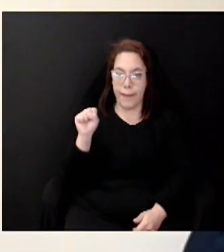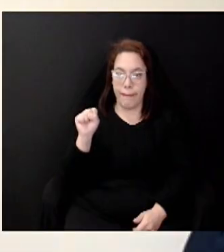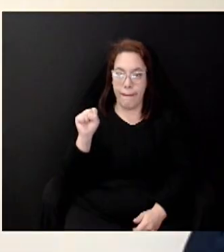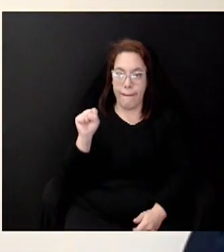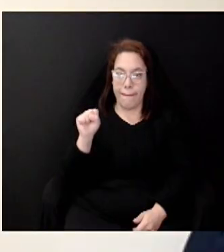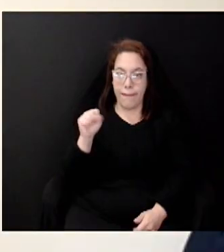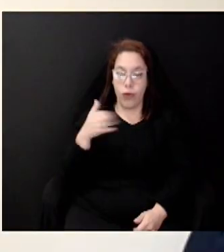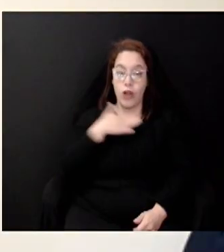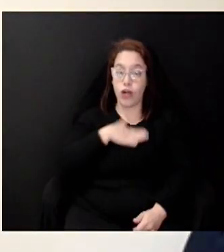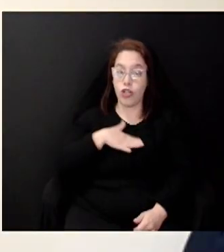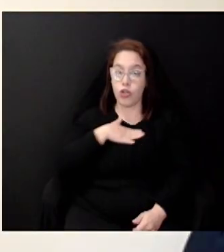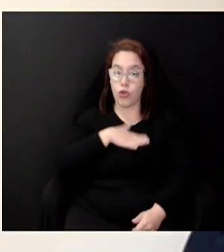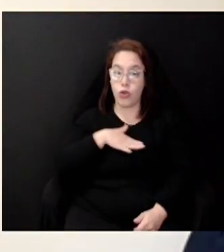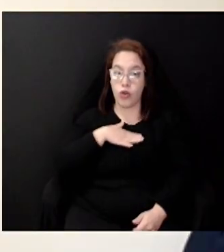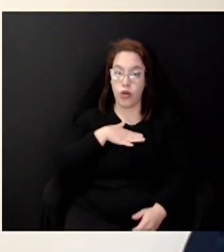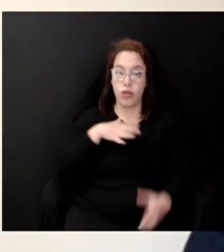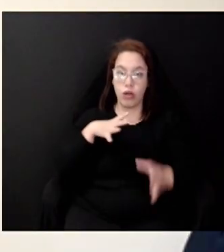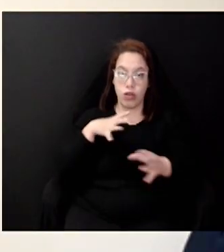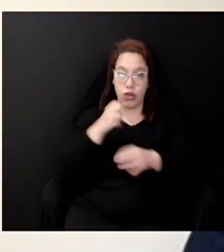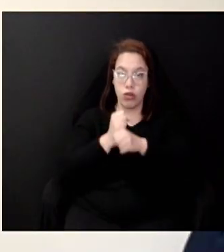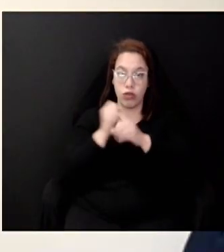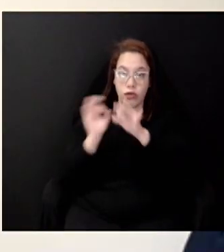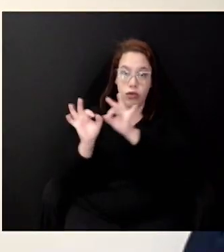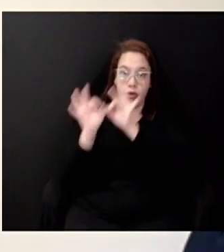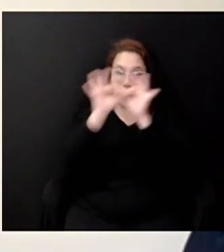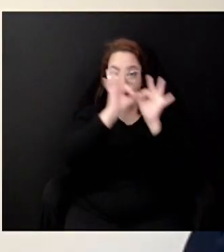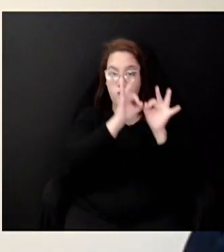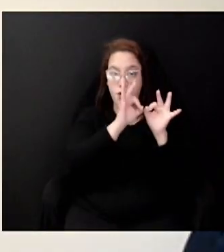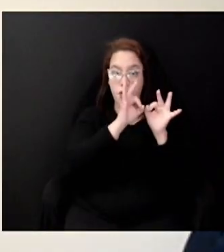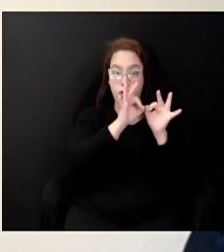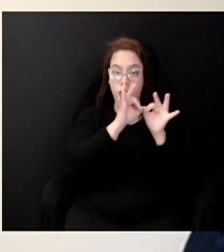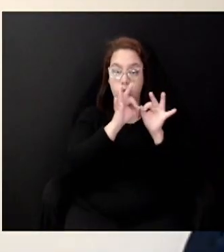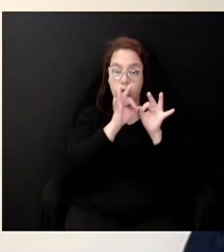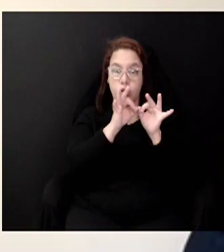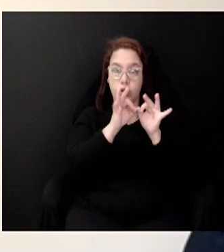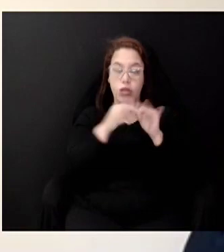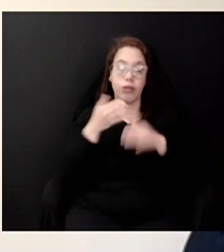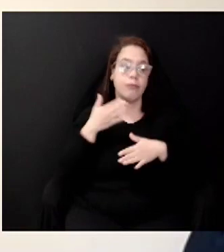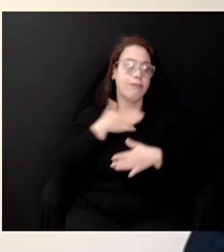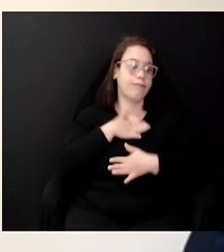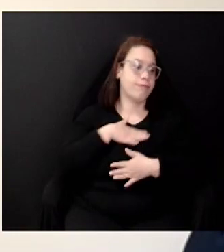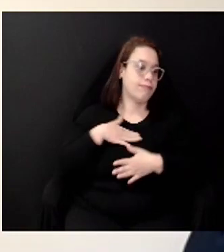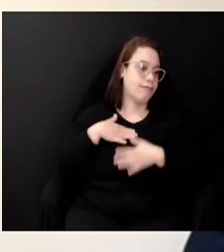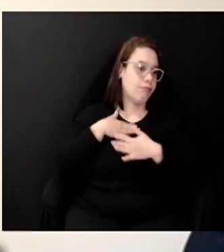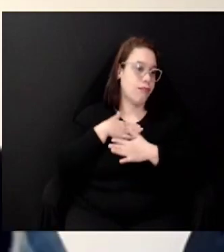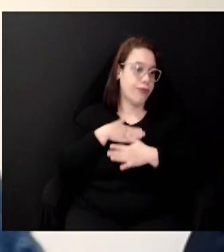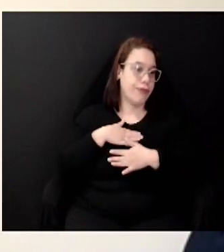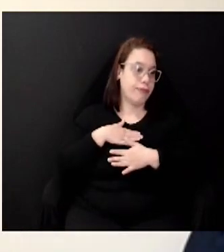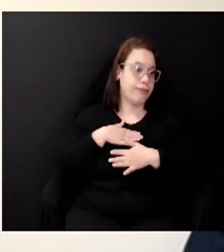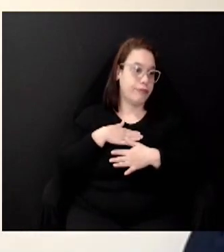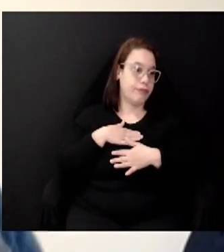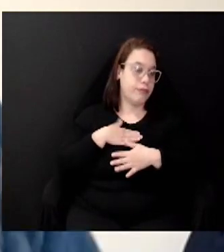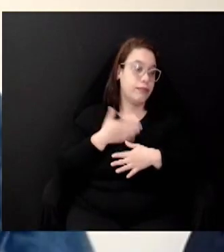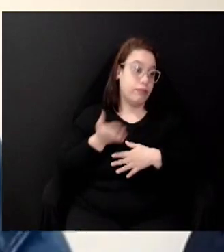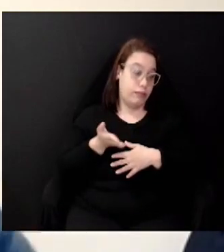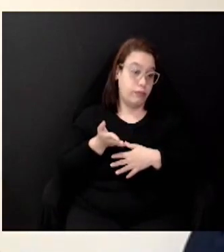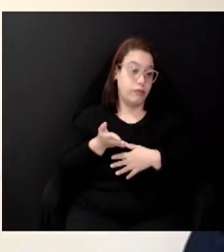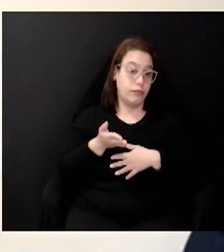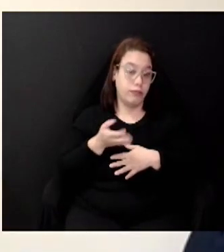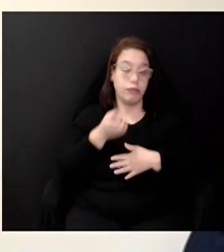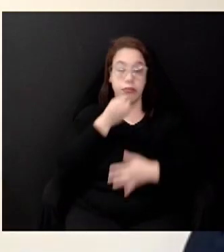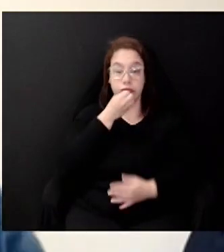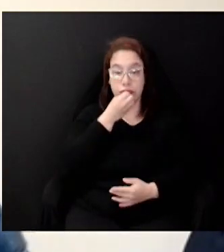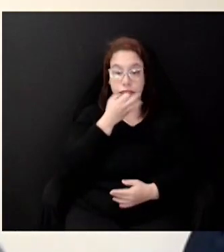complementar a rotina, a atividade, com coisas que são prazerosas, com coisas que vão trazer sentimentos de bem-estar, sentimentos